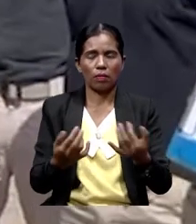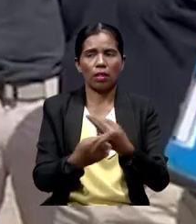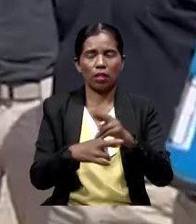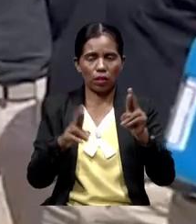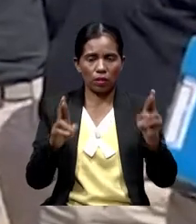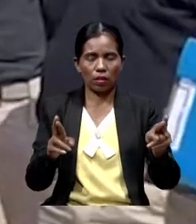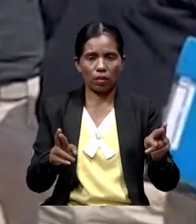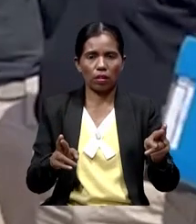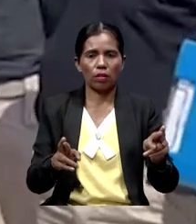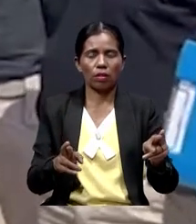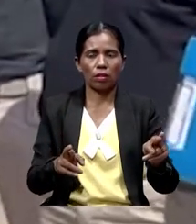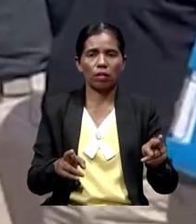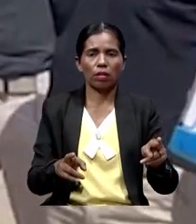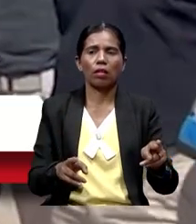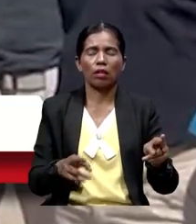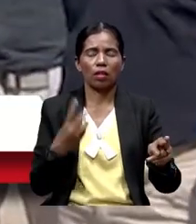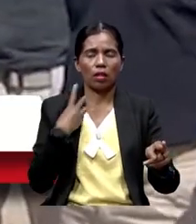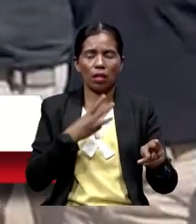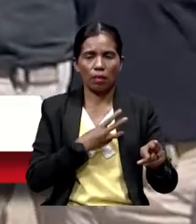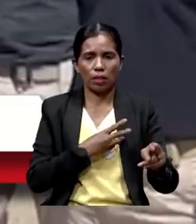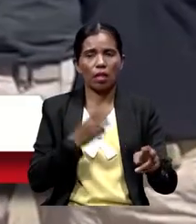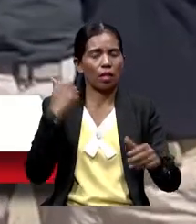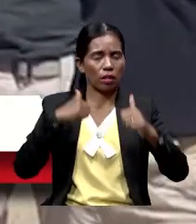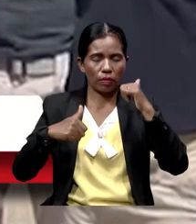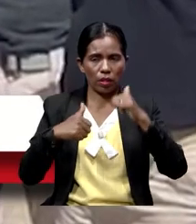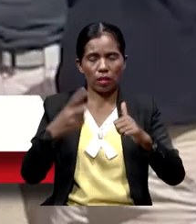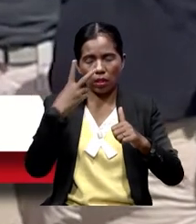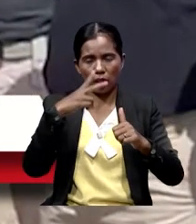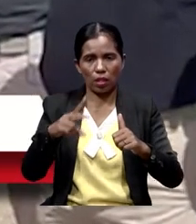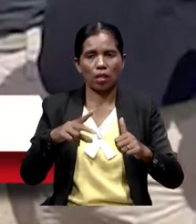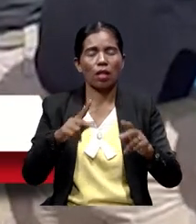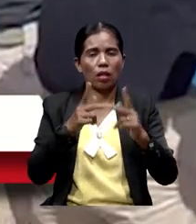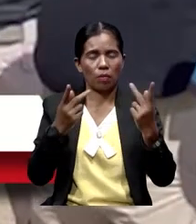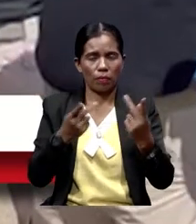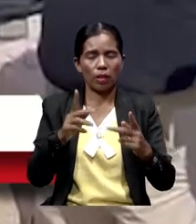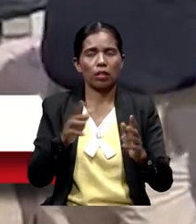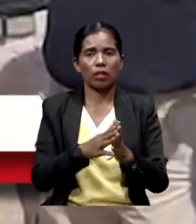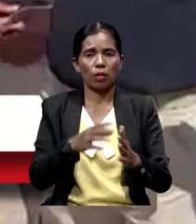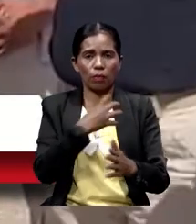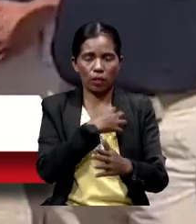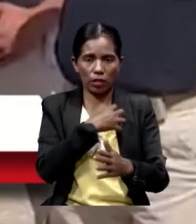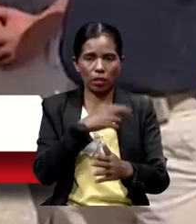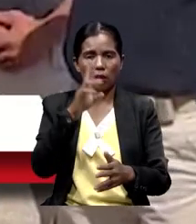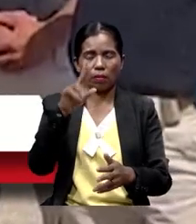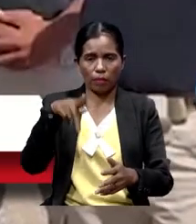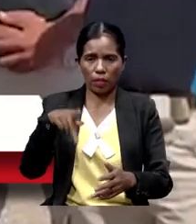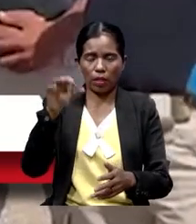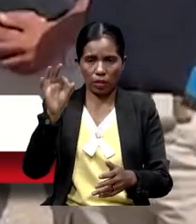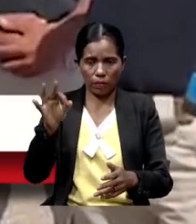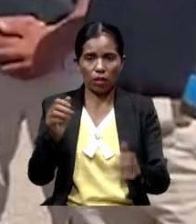atividade operações husi Companhia Bravo na minha, se unida de Polícia Marítima, a moto